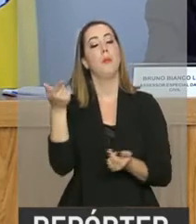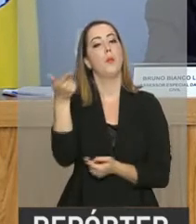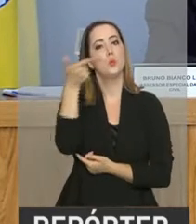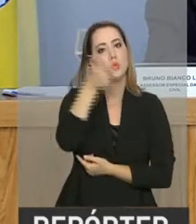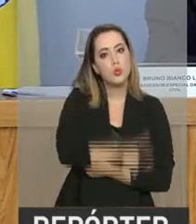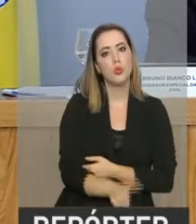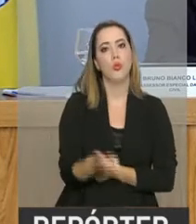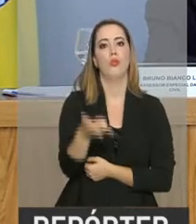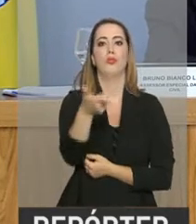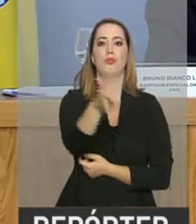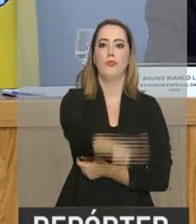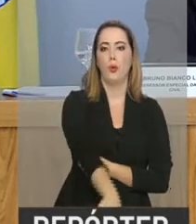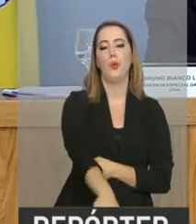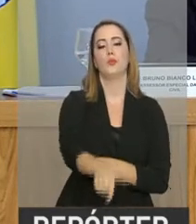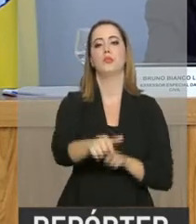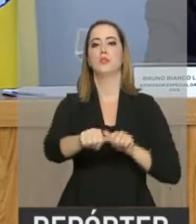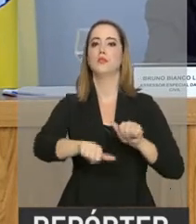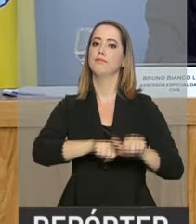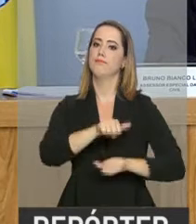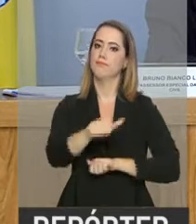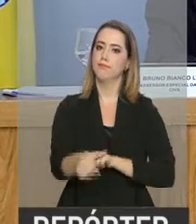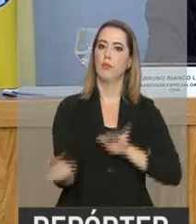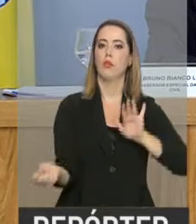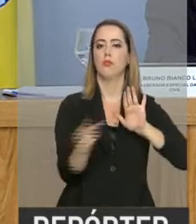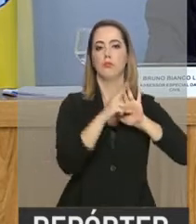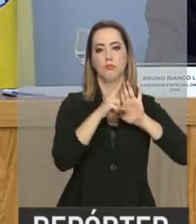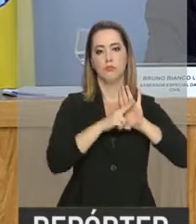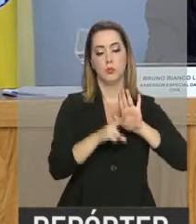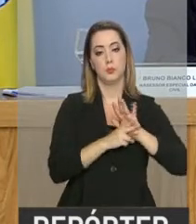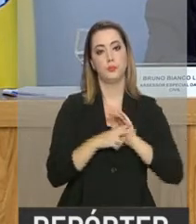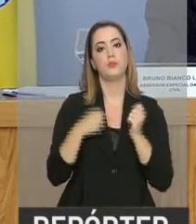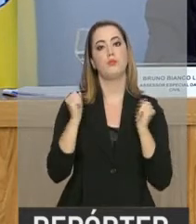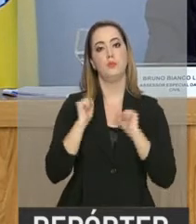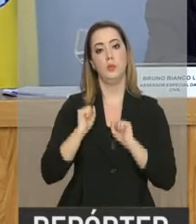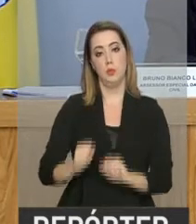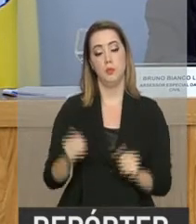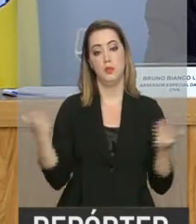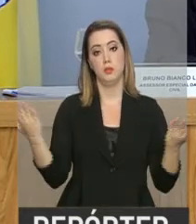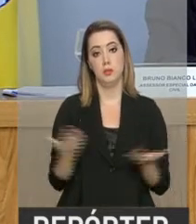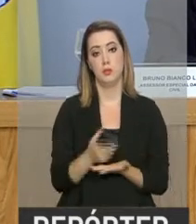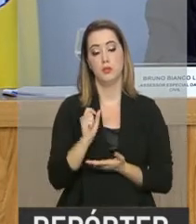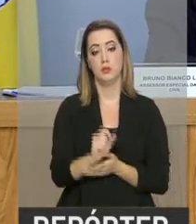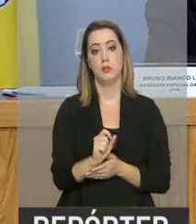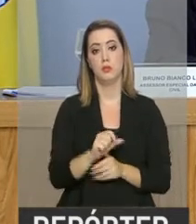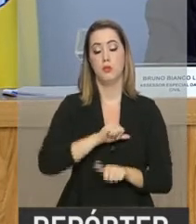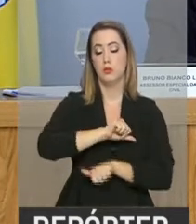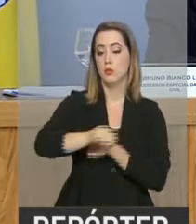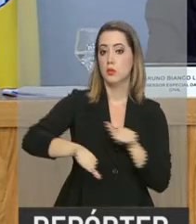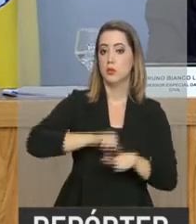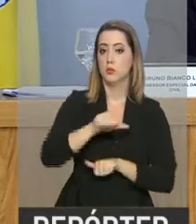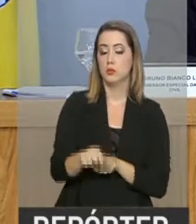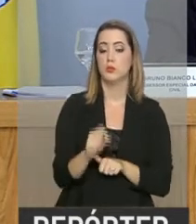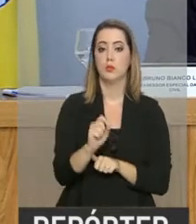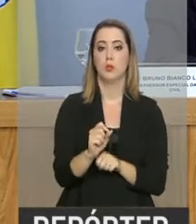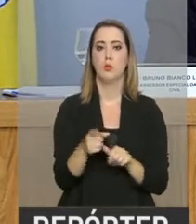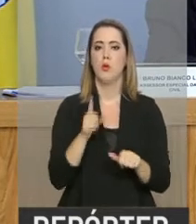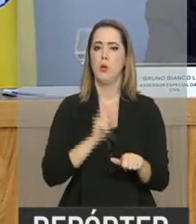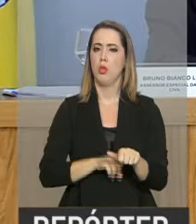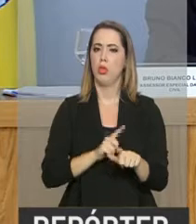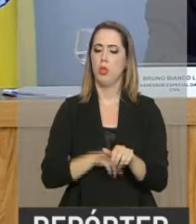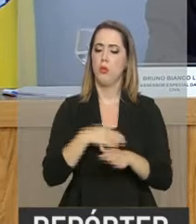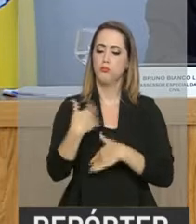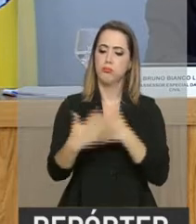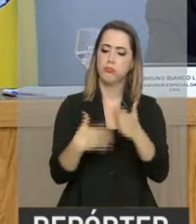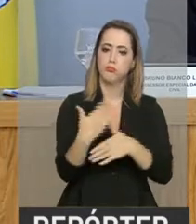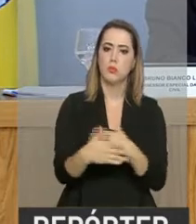então a gente tem uma alternativa de fazer uma reforma mais duradoura que dura há algumas décadas ou então